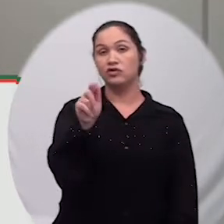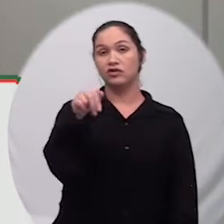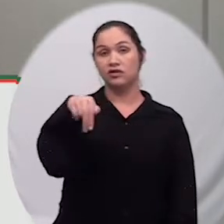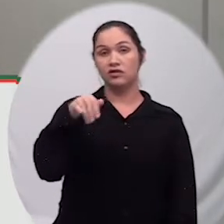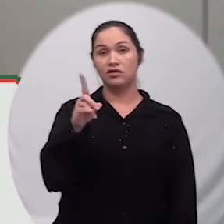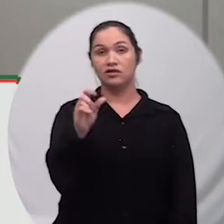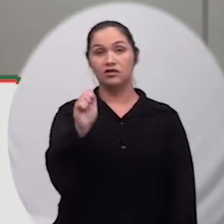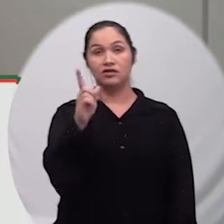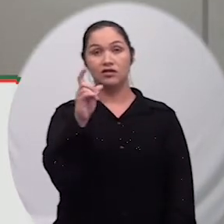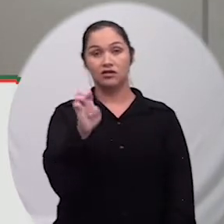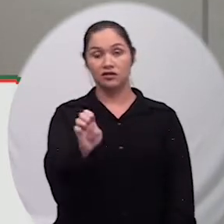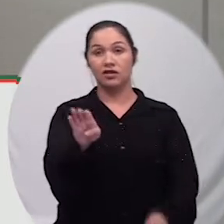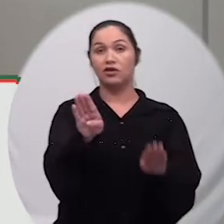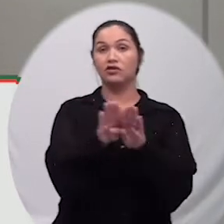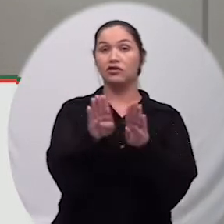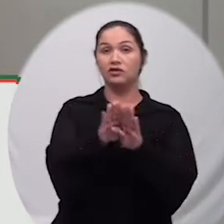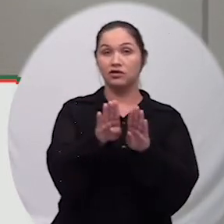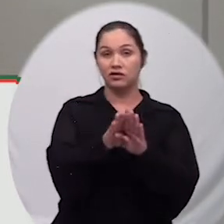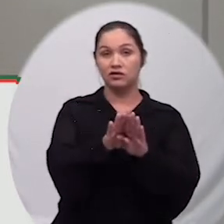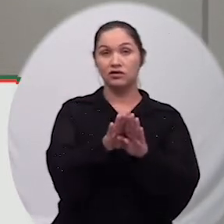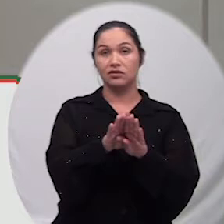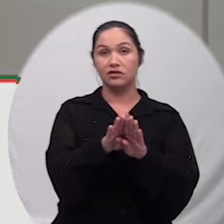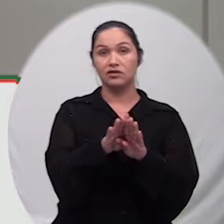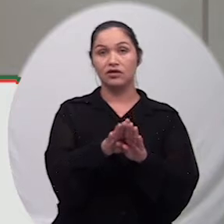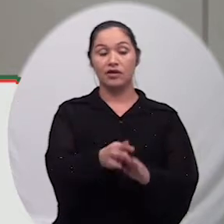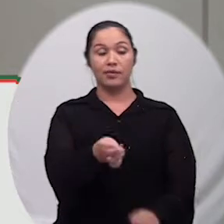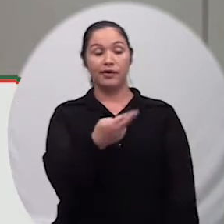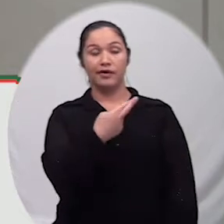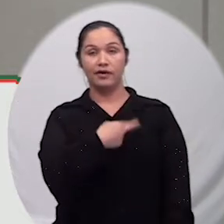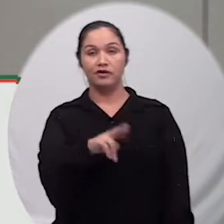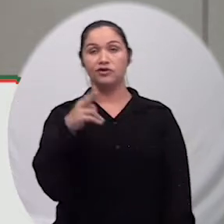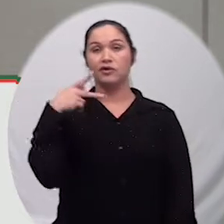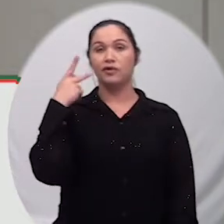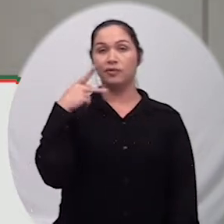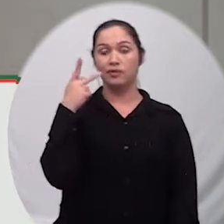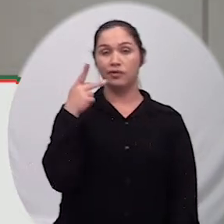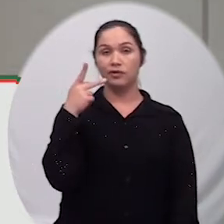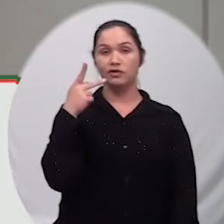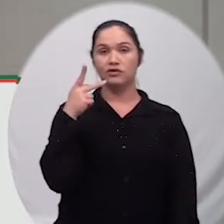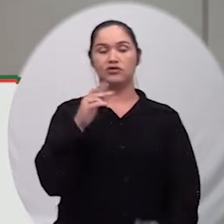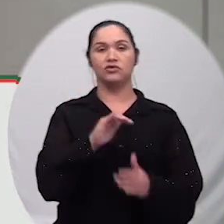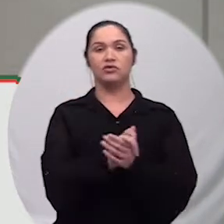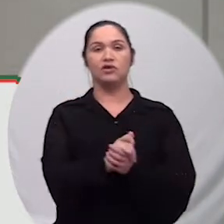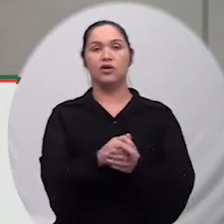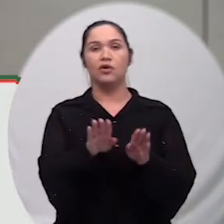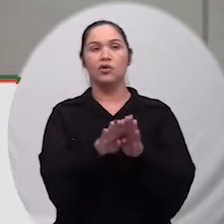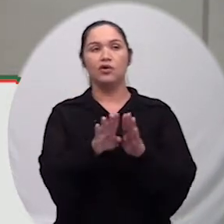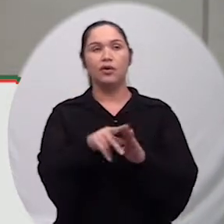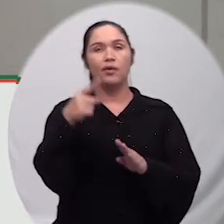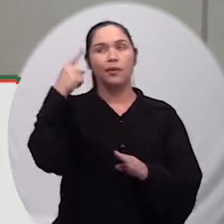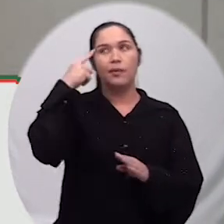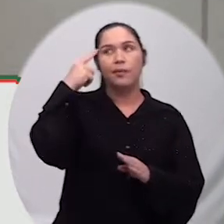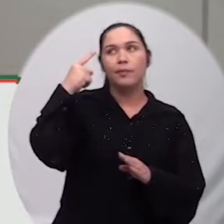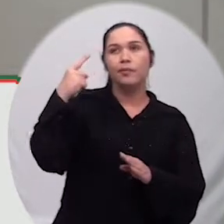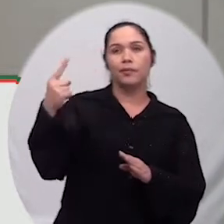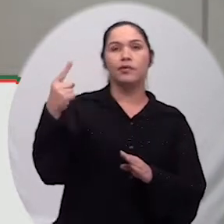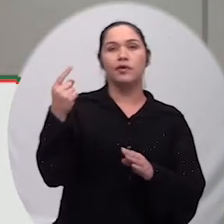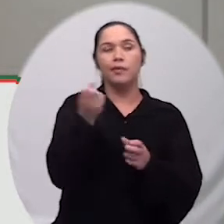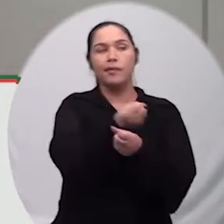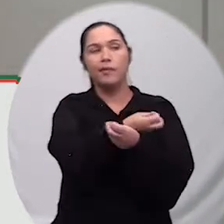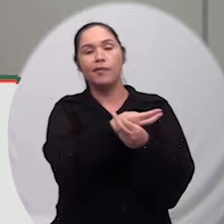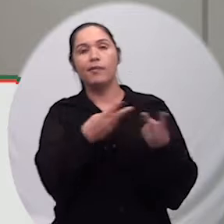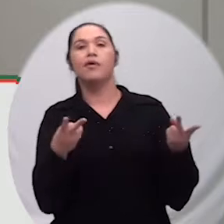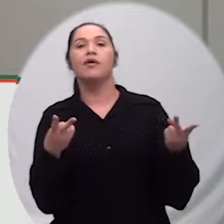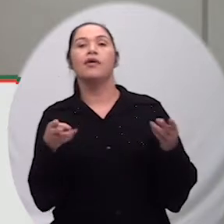neutralidade política, ideológica e religiosa do Estado, o pluralismo de ideias e concepções